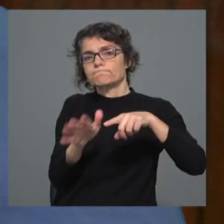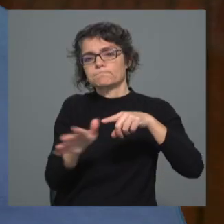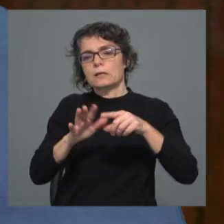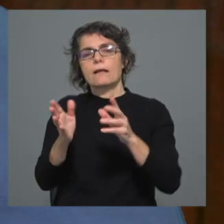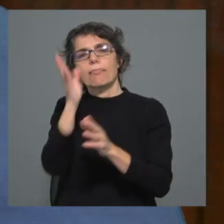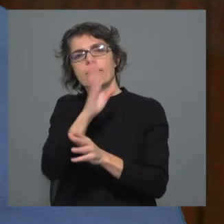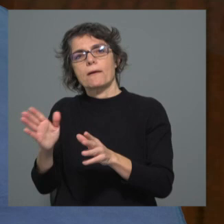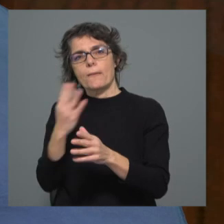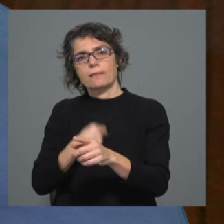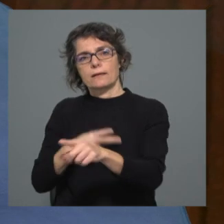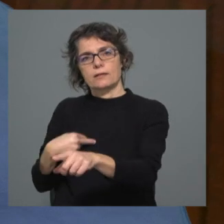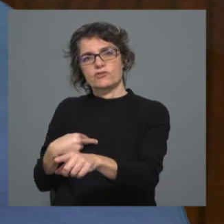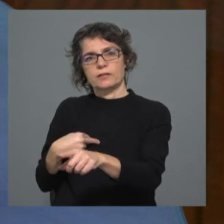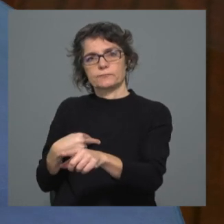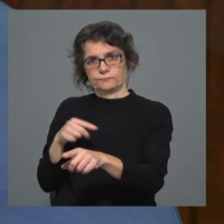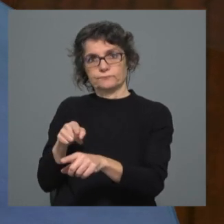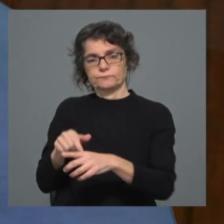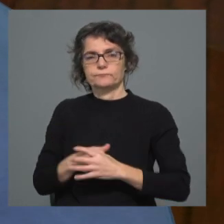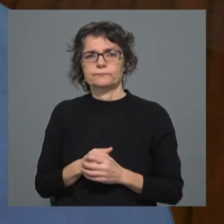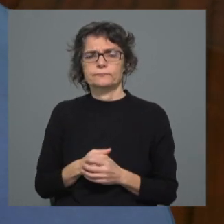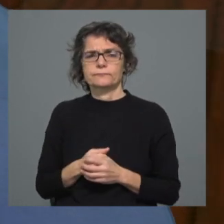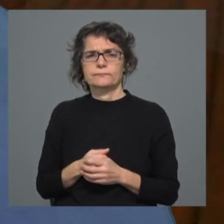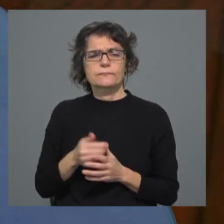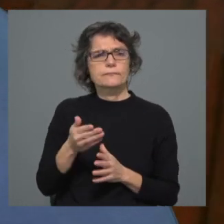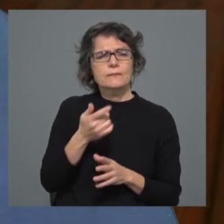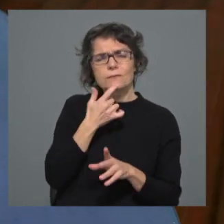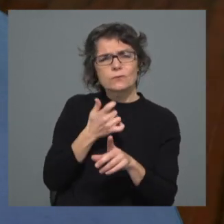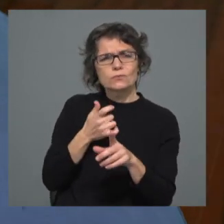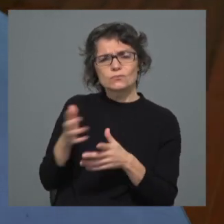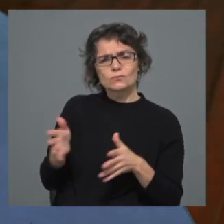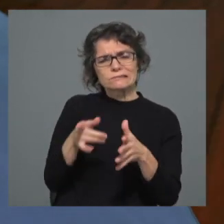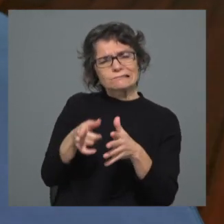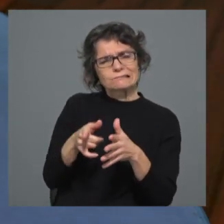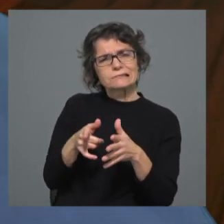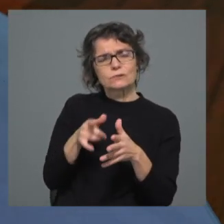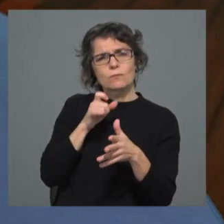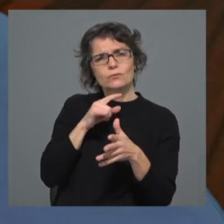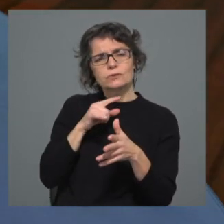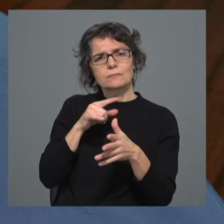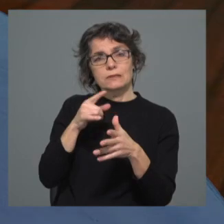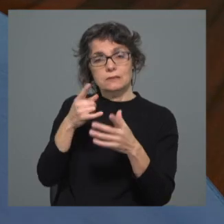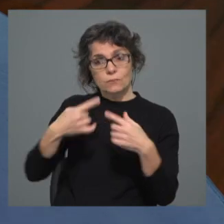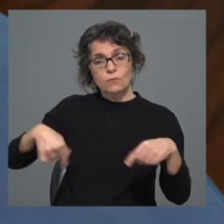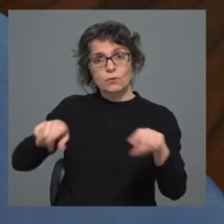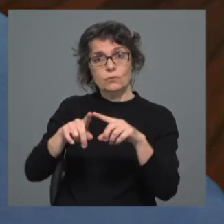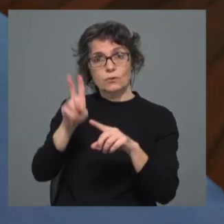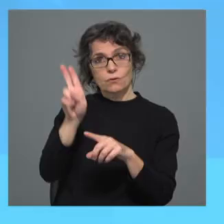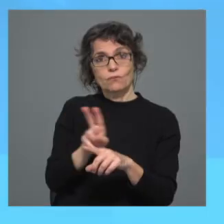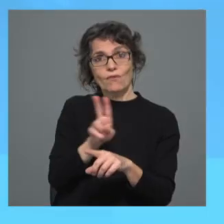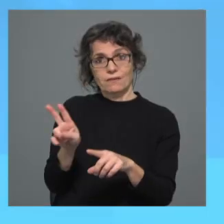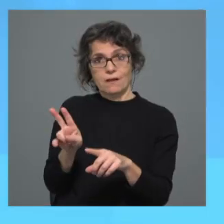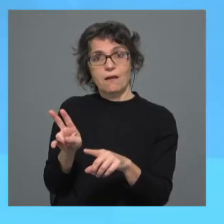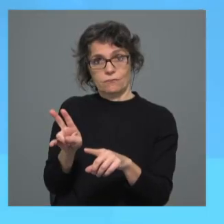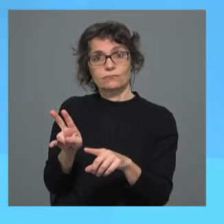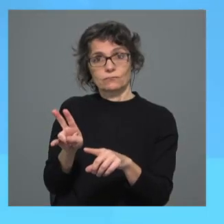que depois vai confluir para uma reunião no Vaticano, um Sínodo dos Bispos, precisamente